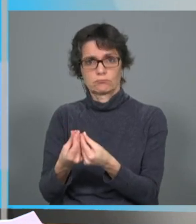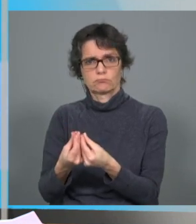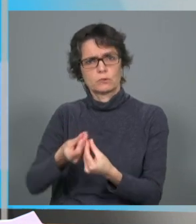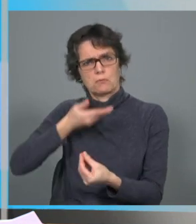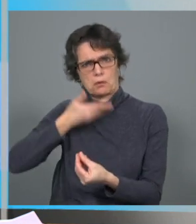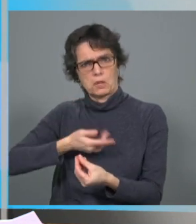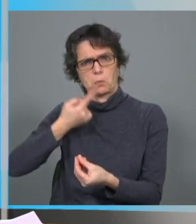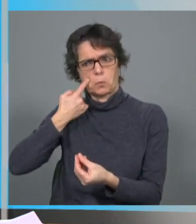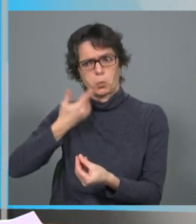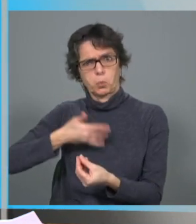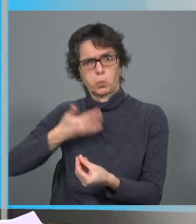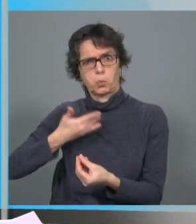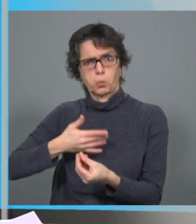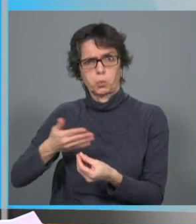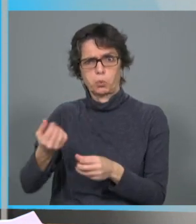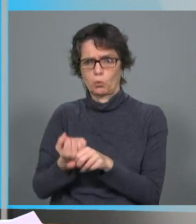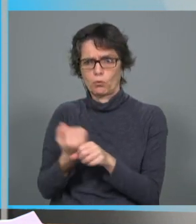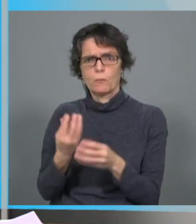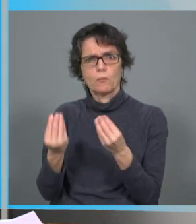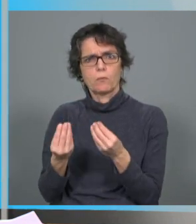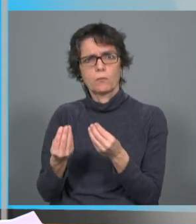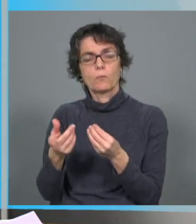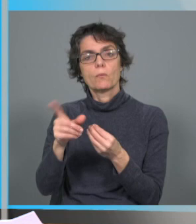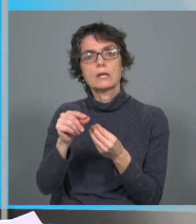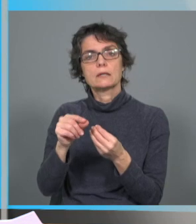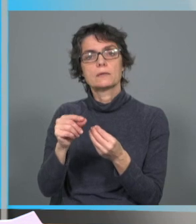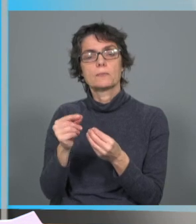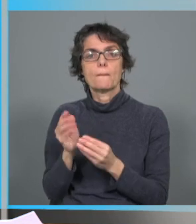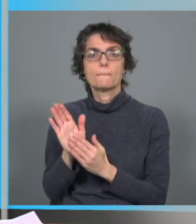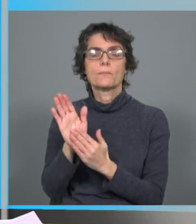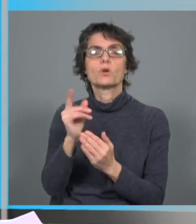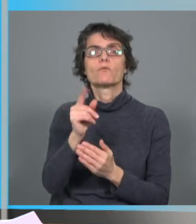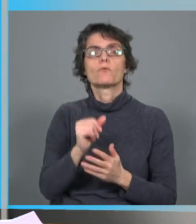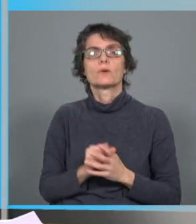competente e dinâmica. E depois também é um sinal